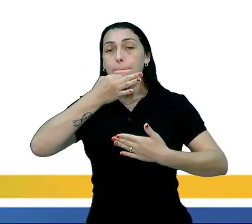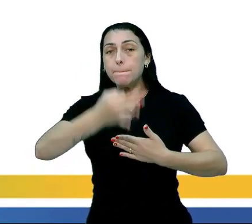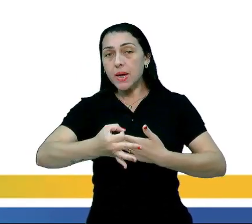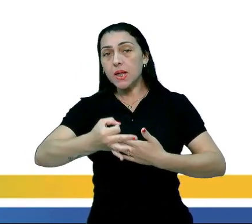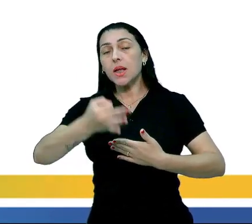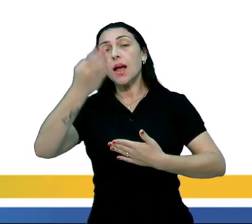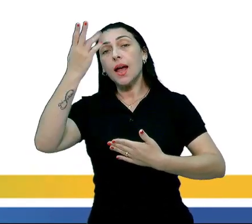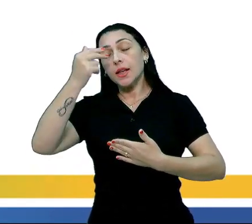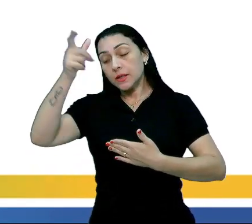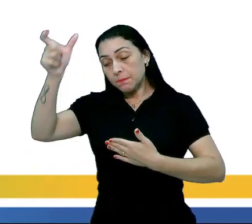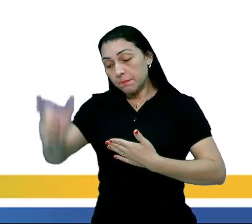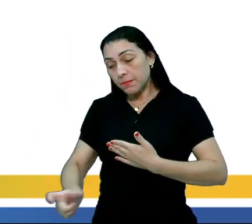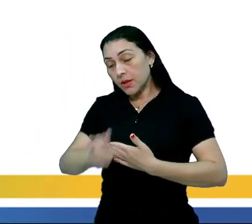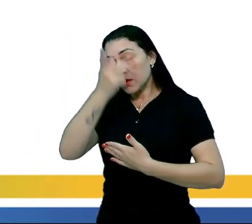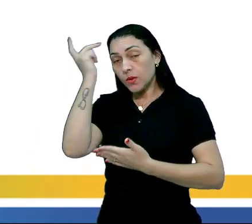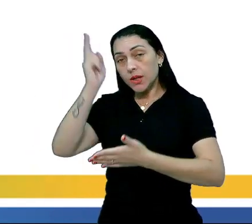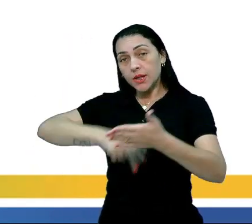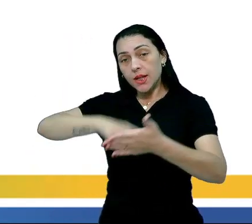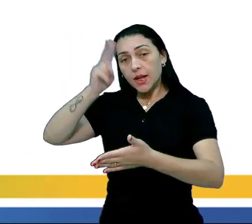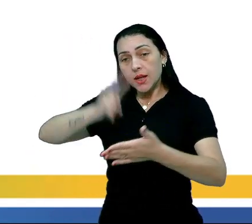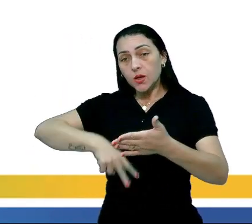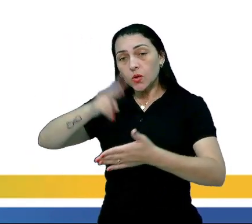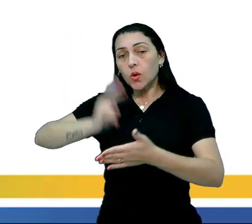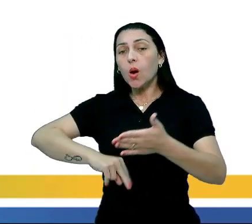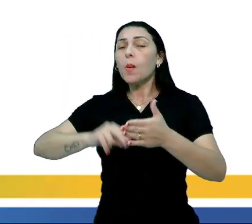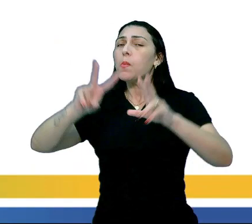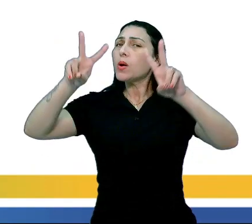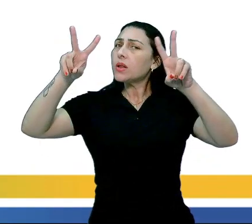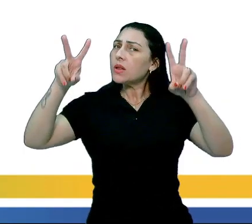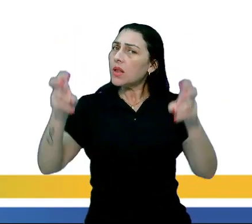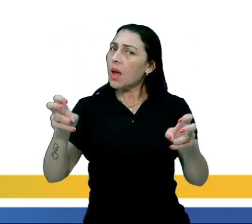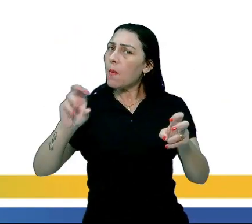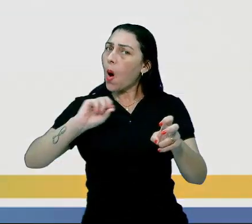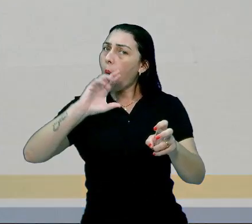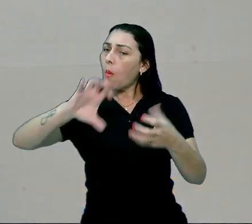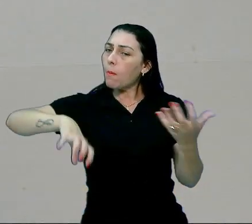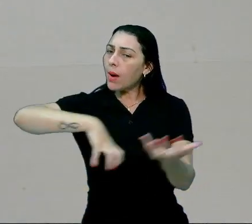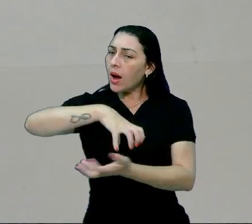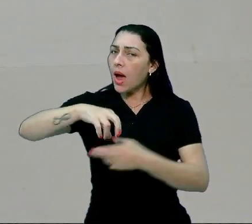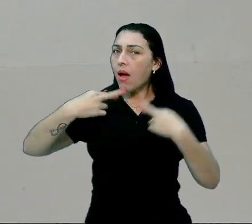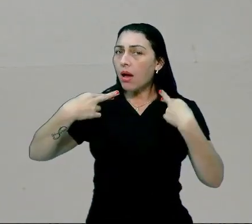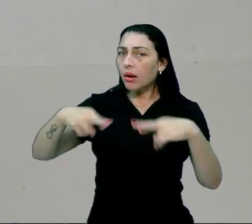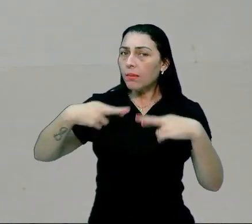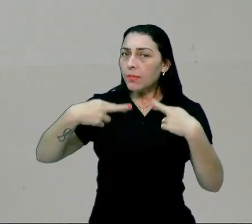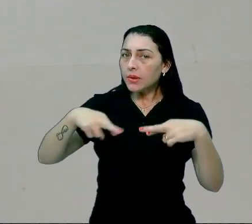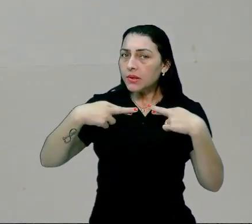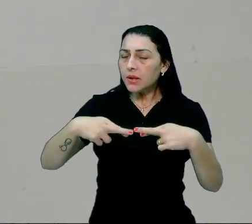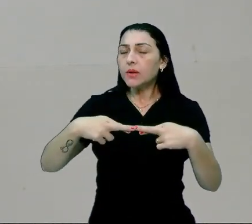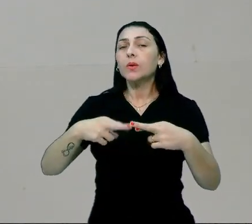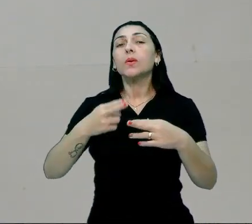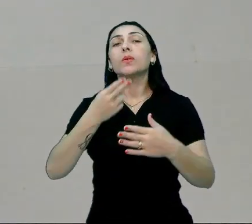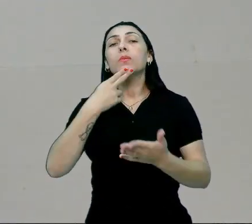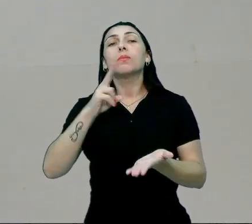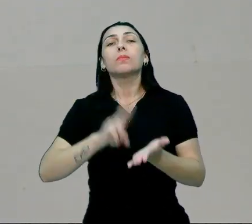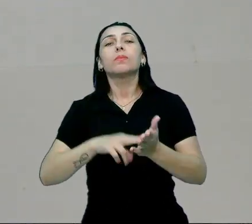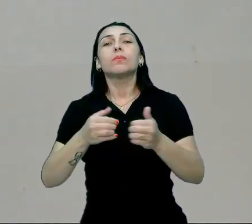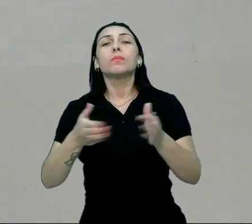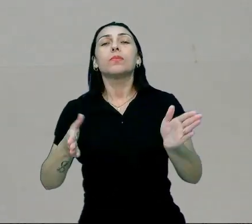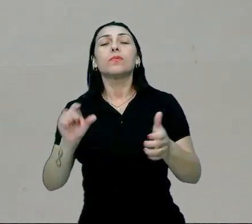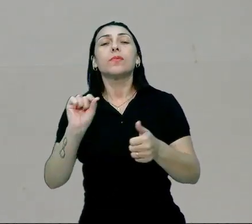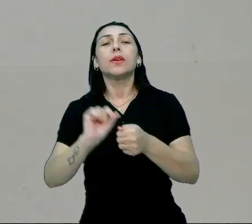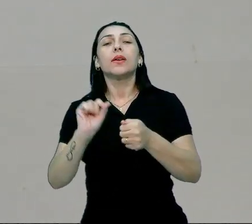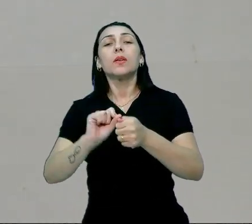convencer seus destinatários sobre um tópico ou uma reivindicação. Na carta aberta, eu vou sempre fazer